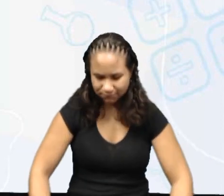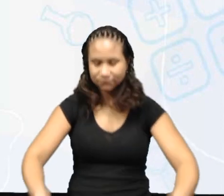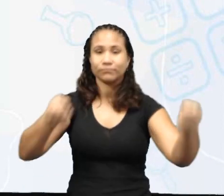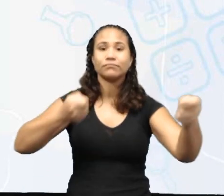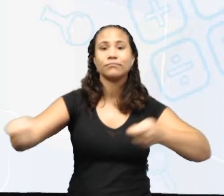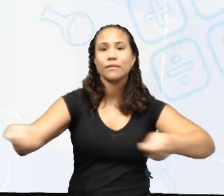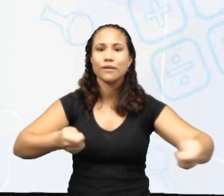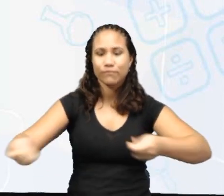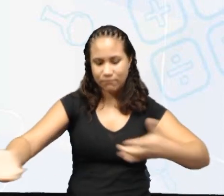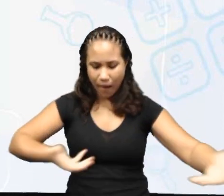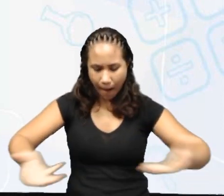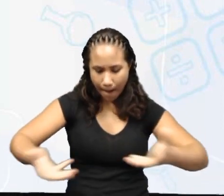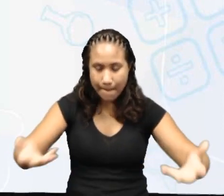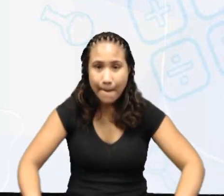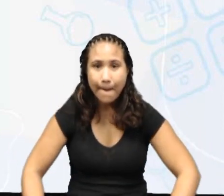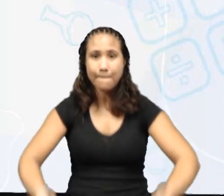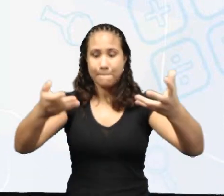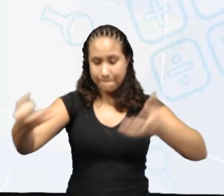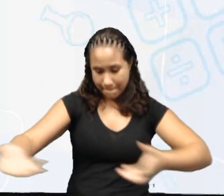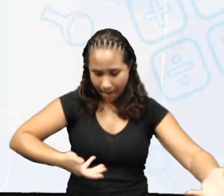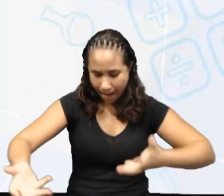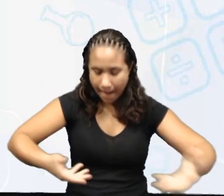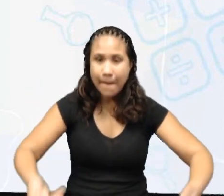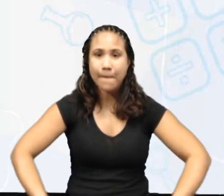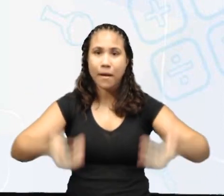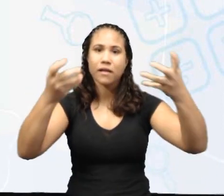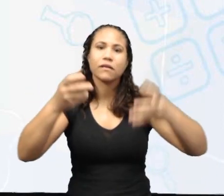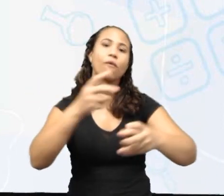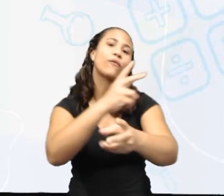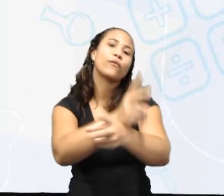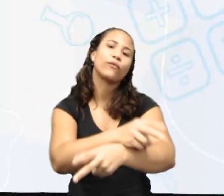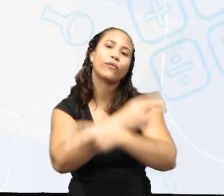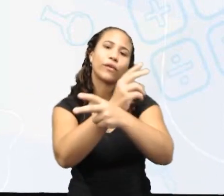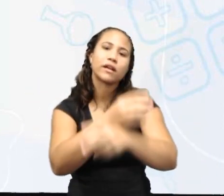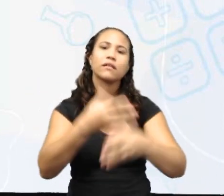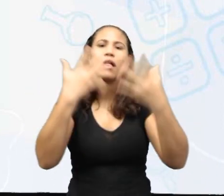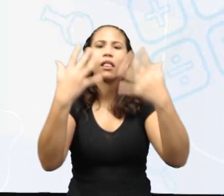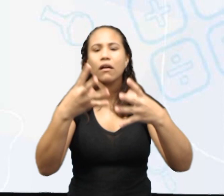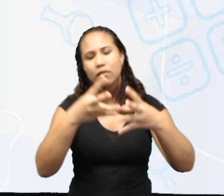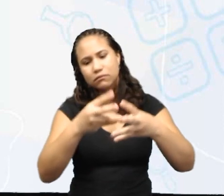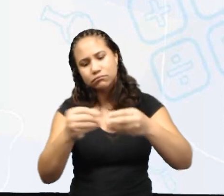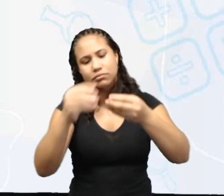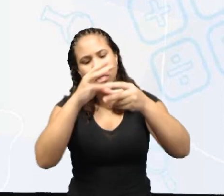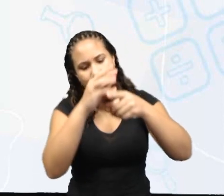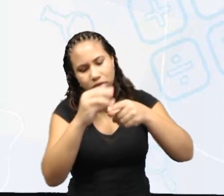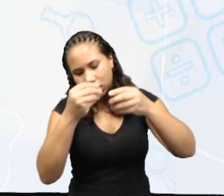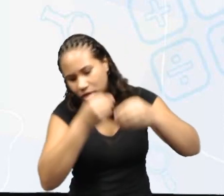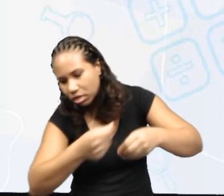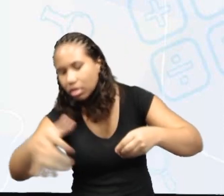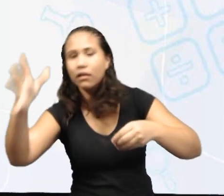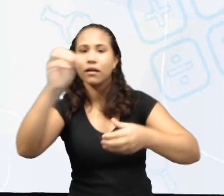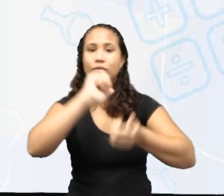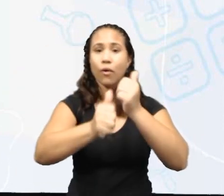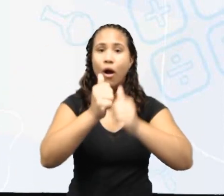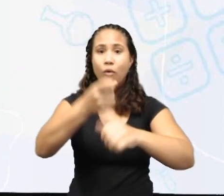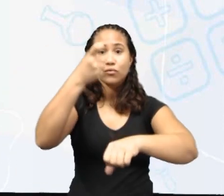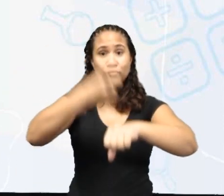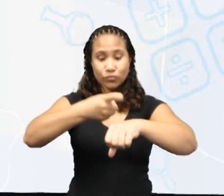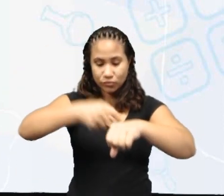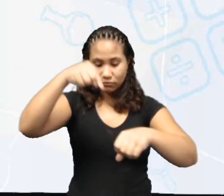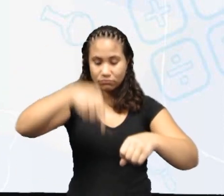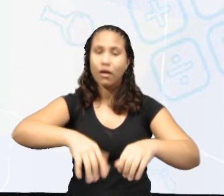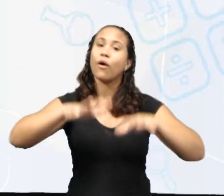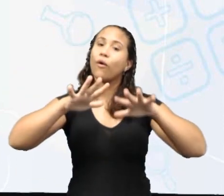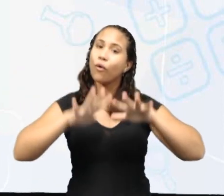cima. O vento, então, vai carregar as cascas, que são mais leves, e os grãos de arroz vão cair de volta na peneira. E assim as